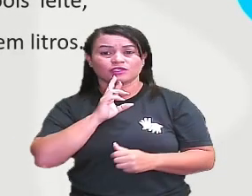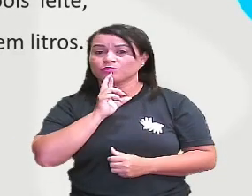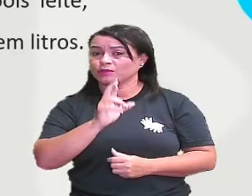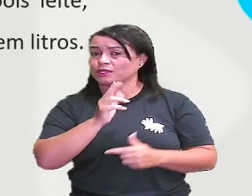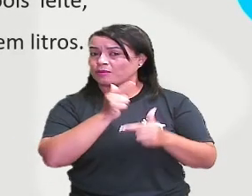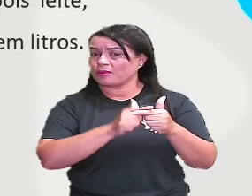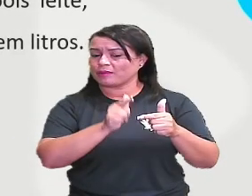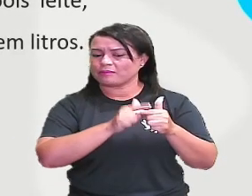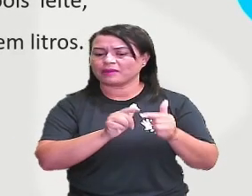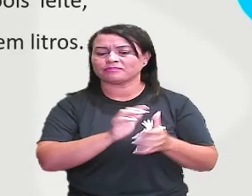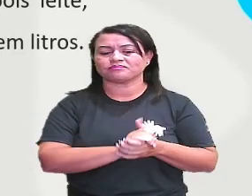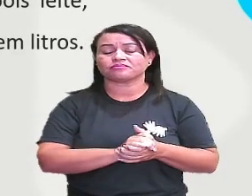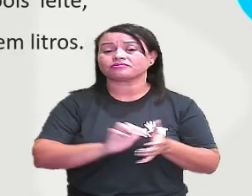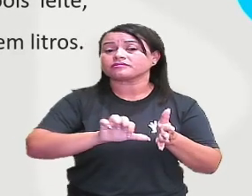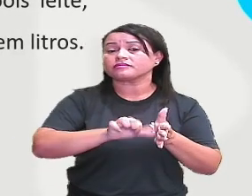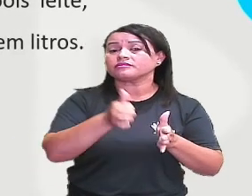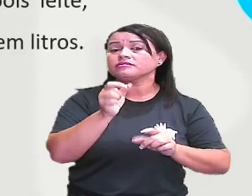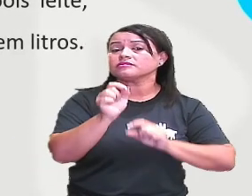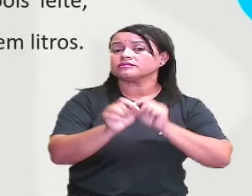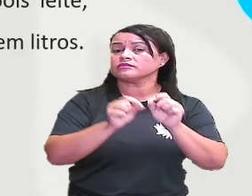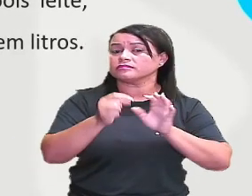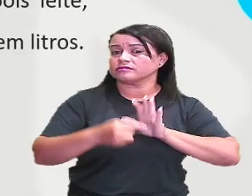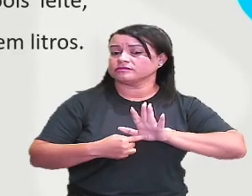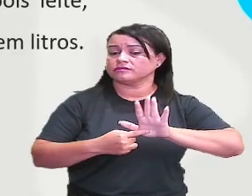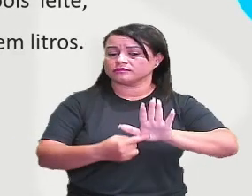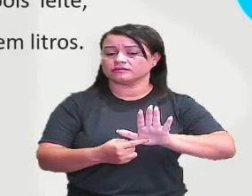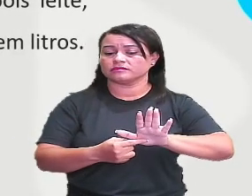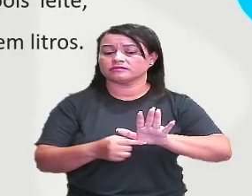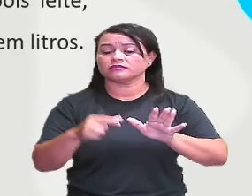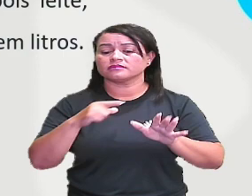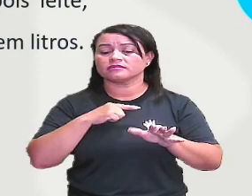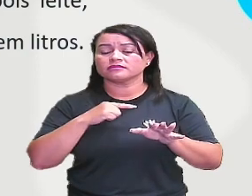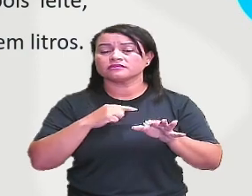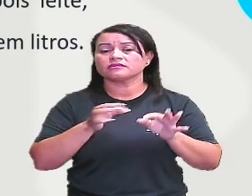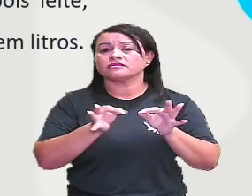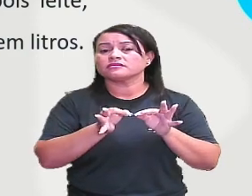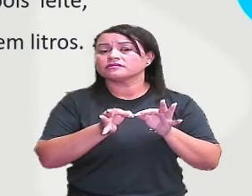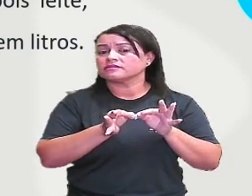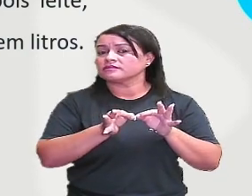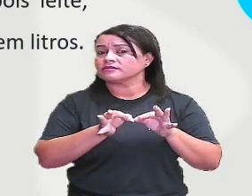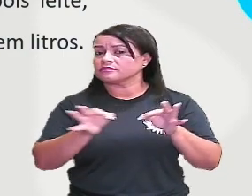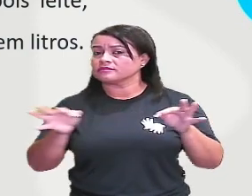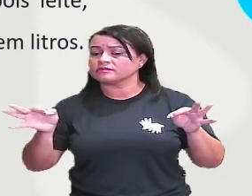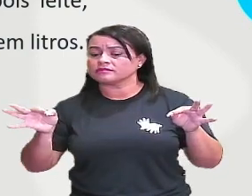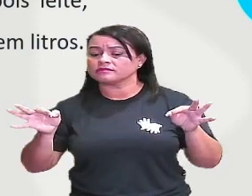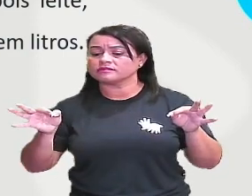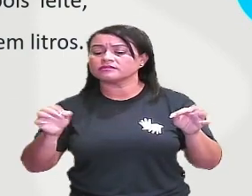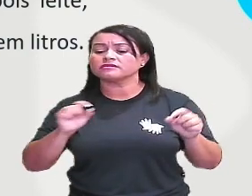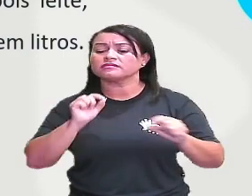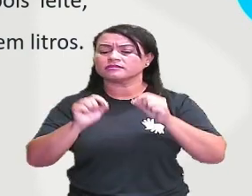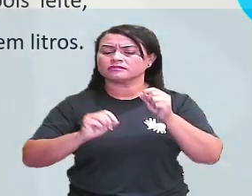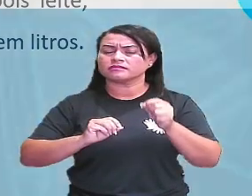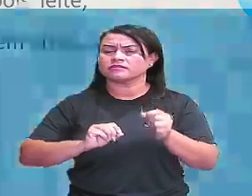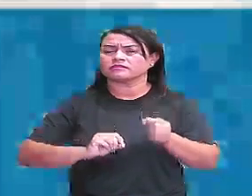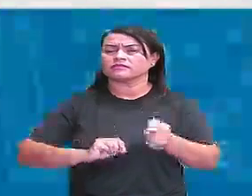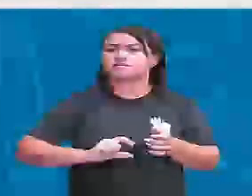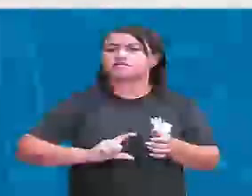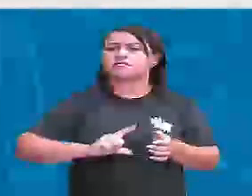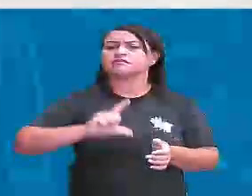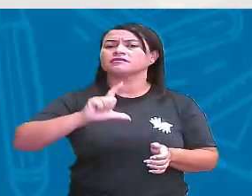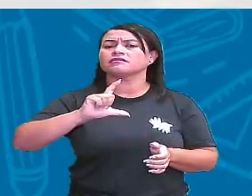resolver o problema. Primeiramente eu quero trazer para vocês aqui medida de capacidade. O que se refere